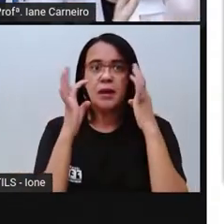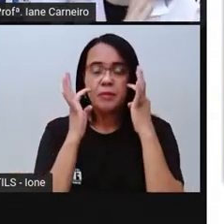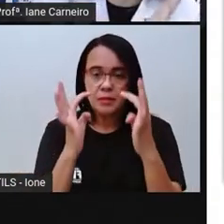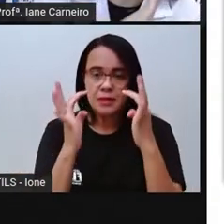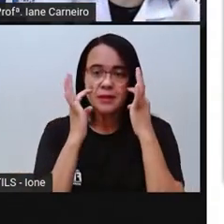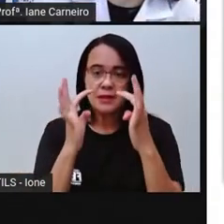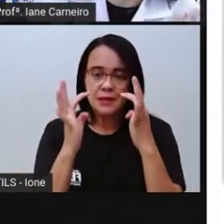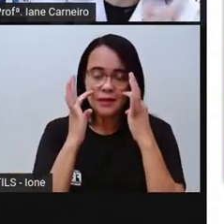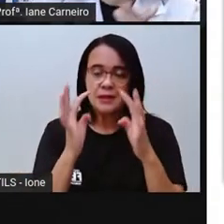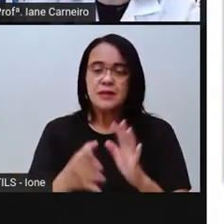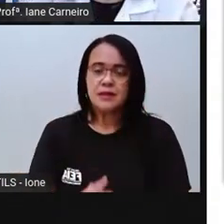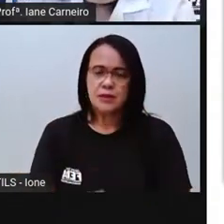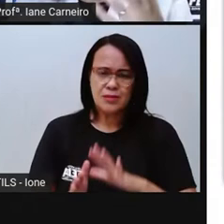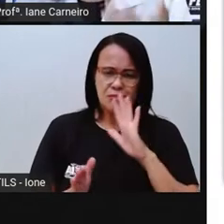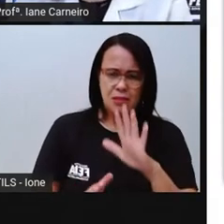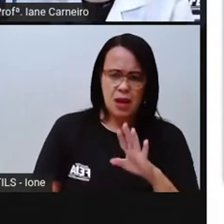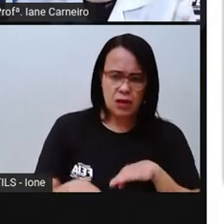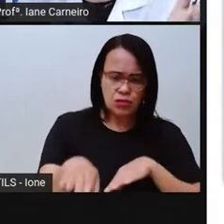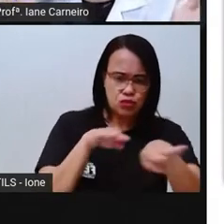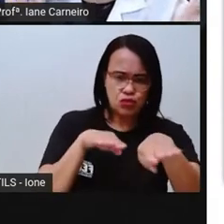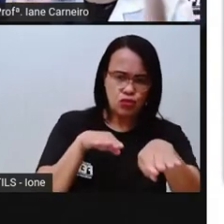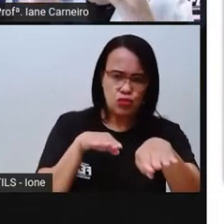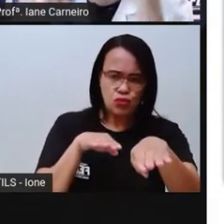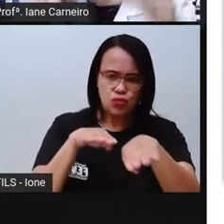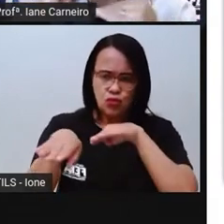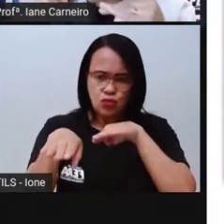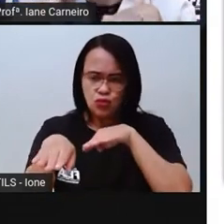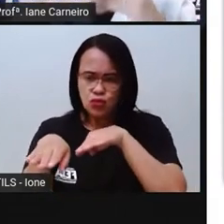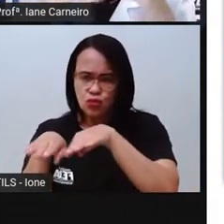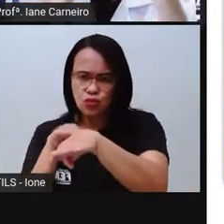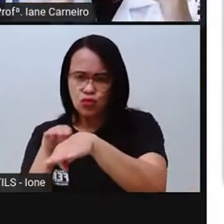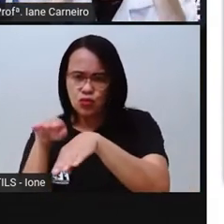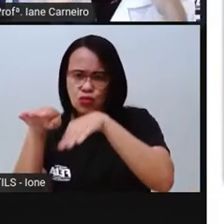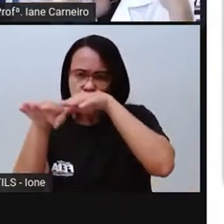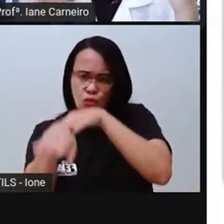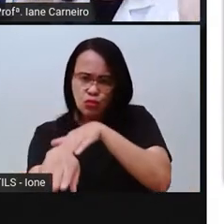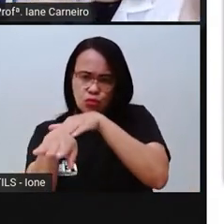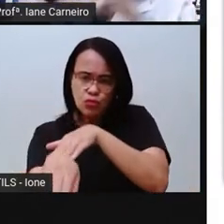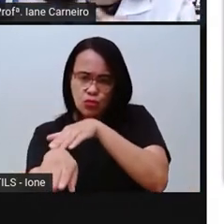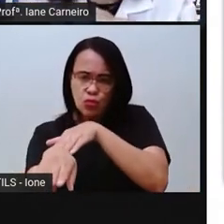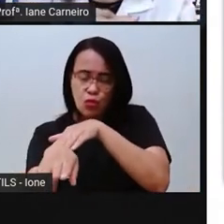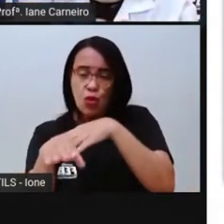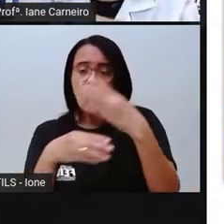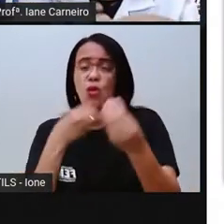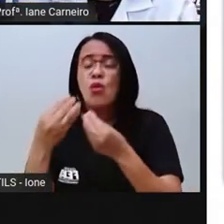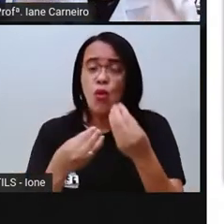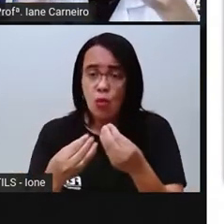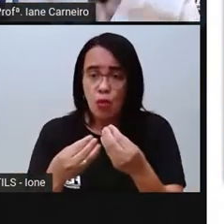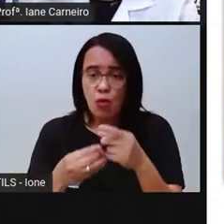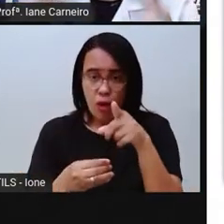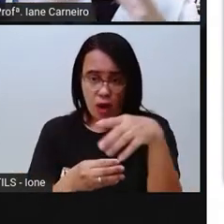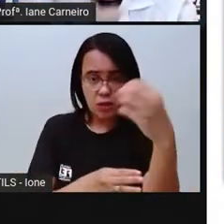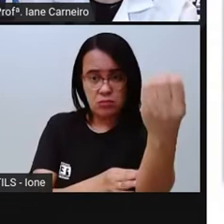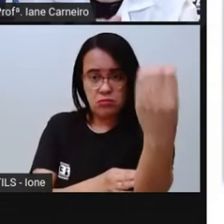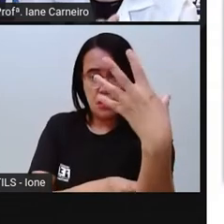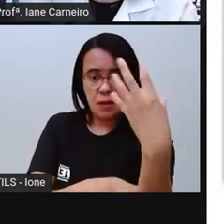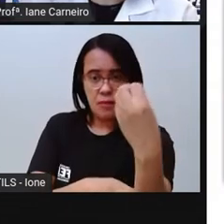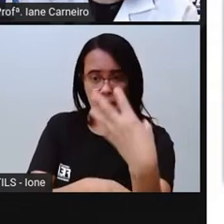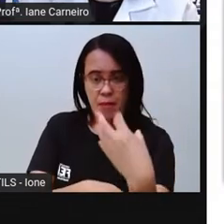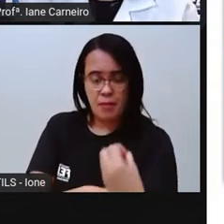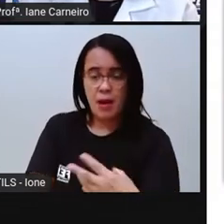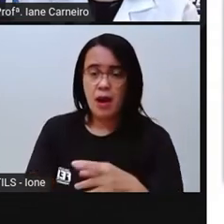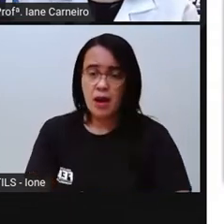que o carro vai andar? Né? Já que o semáforo ele controla esse caminhar dos carros, né? O fluxo do carro e dos